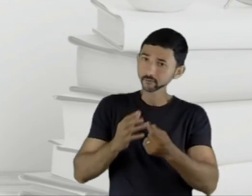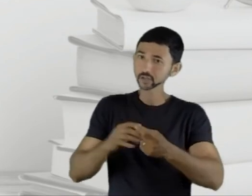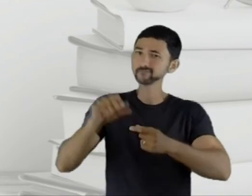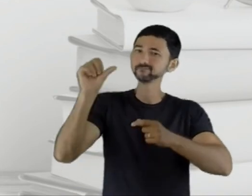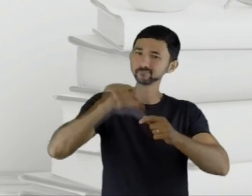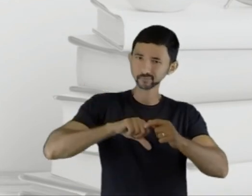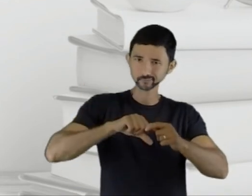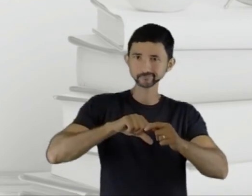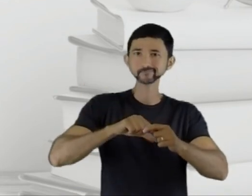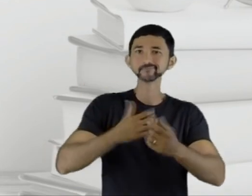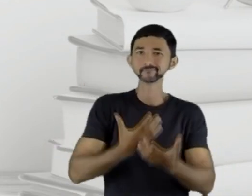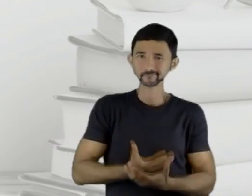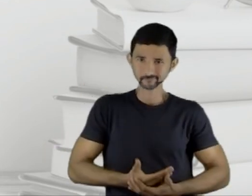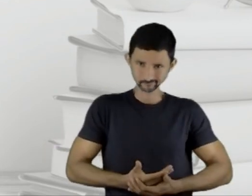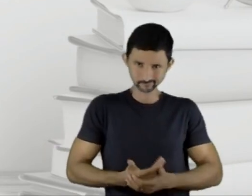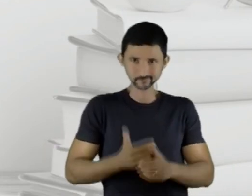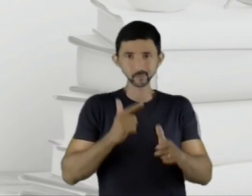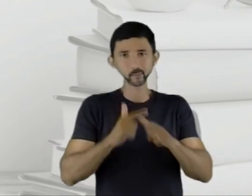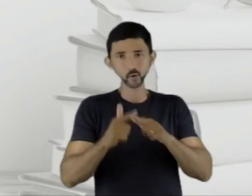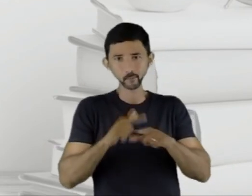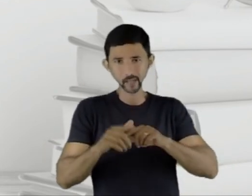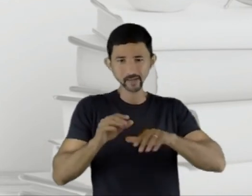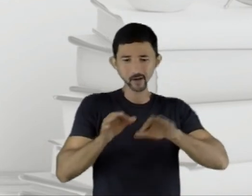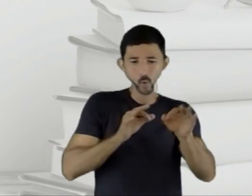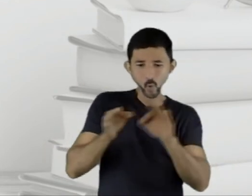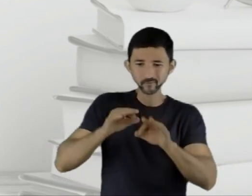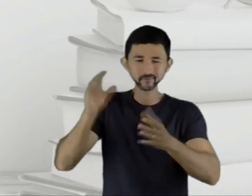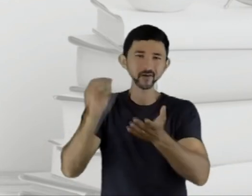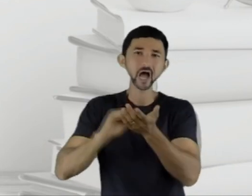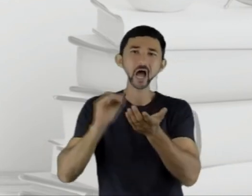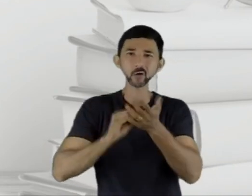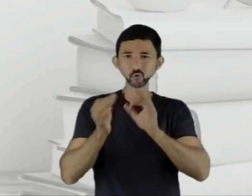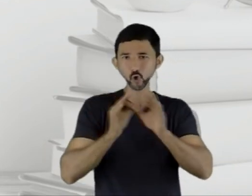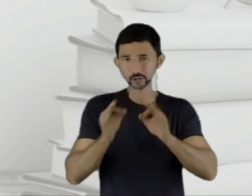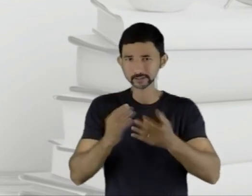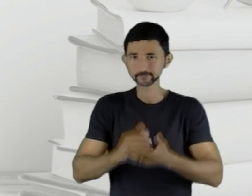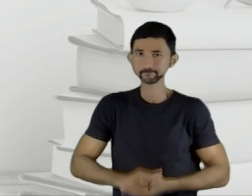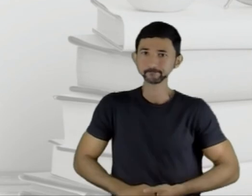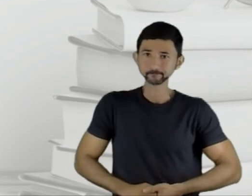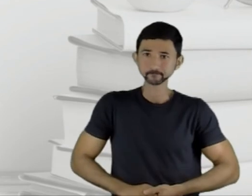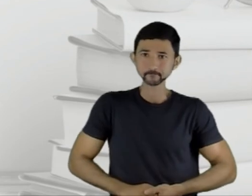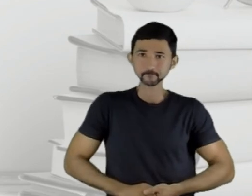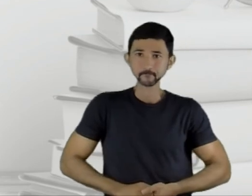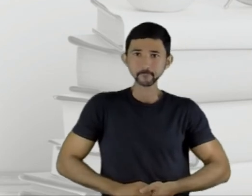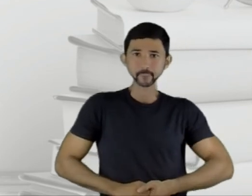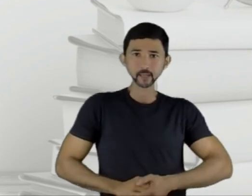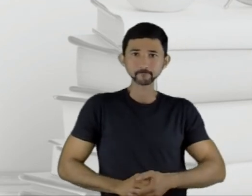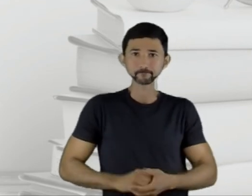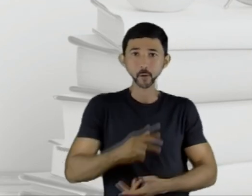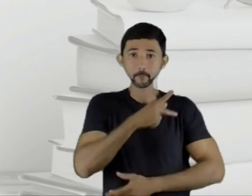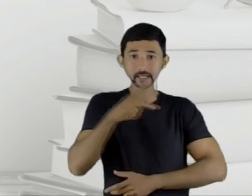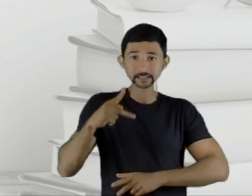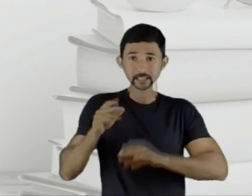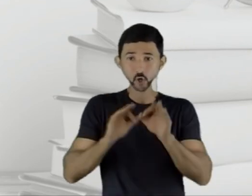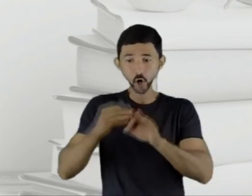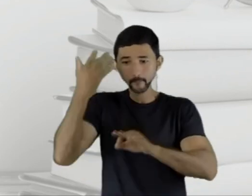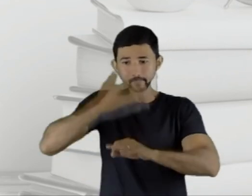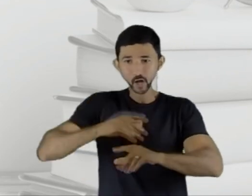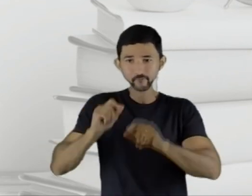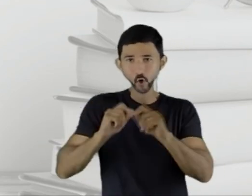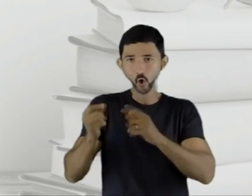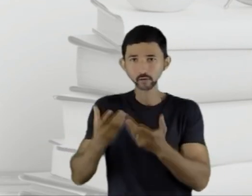quebra, né? A economia ela se desgoverna. E o Roosevelt provou isso. Quando